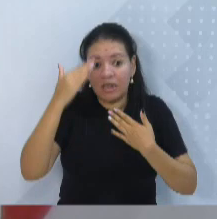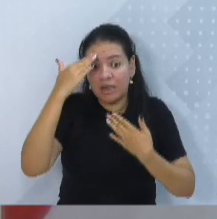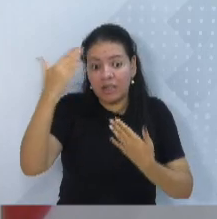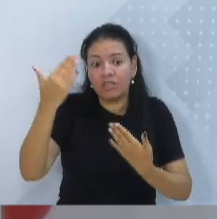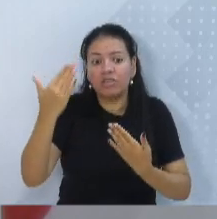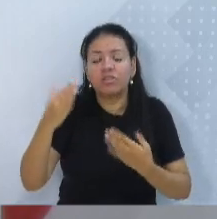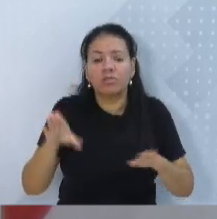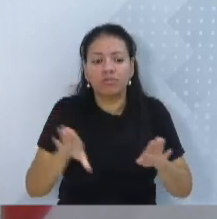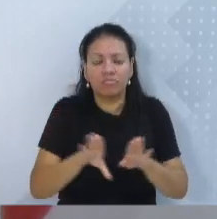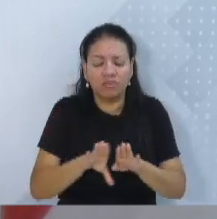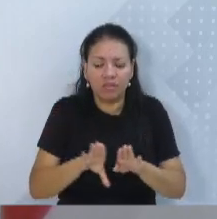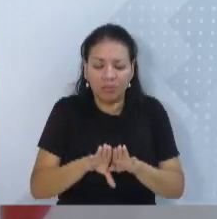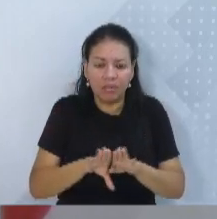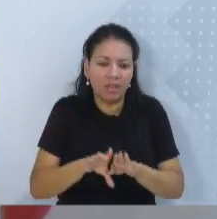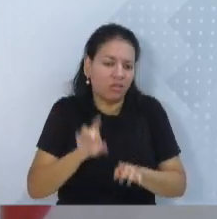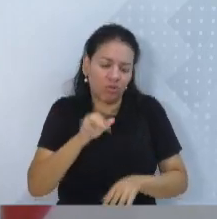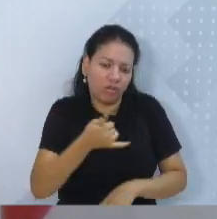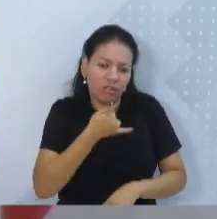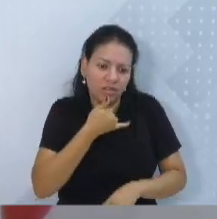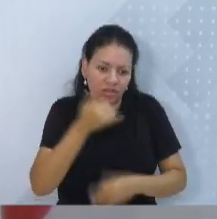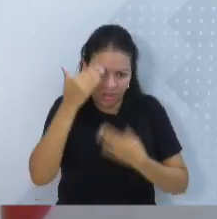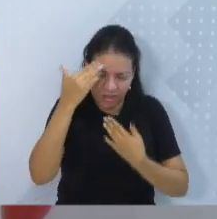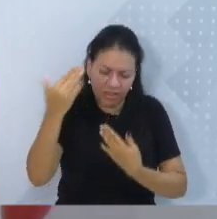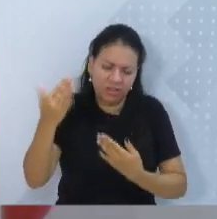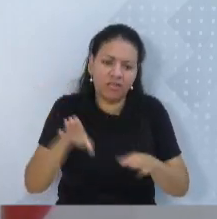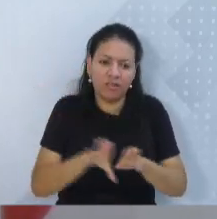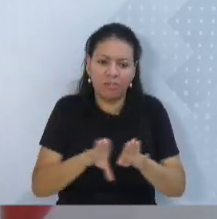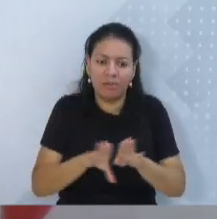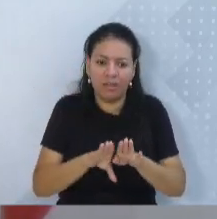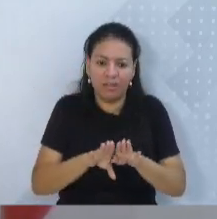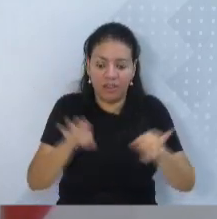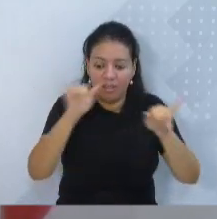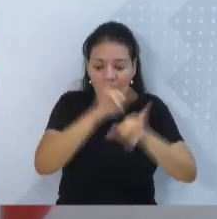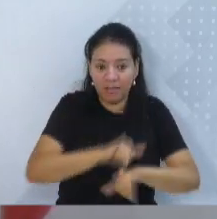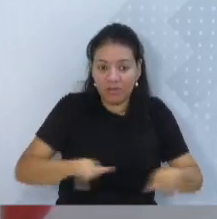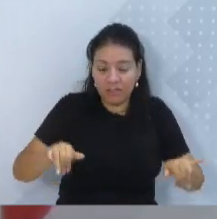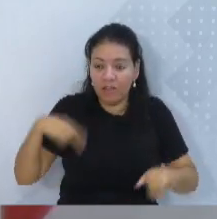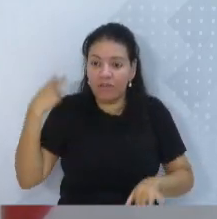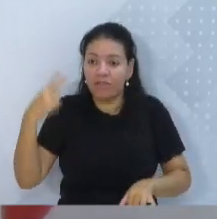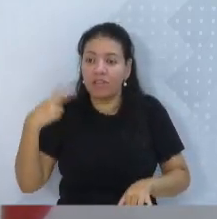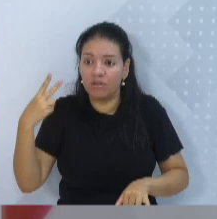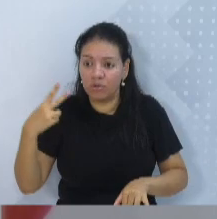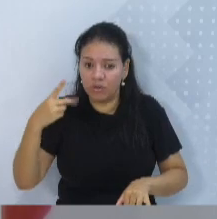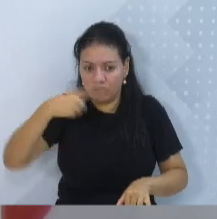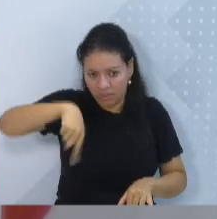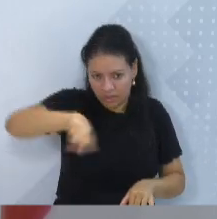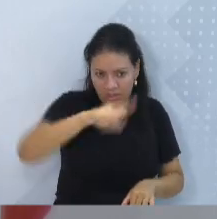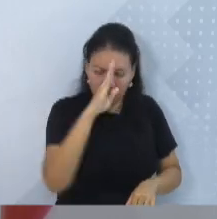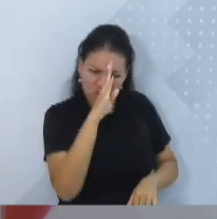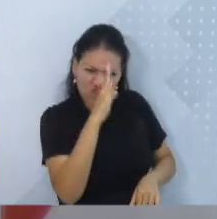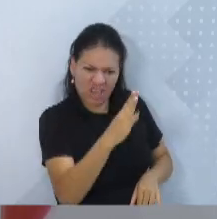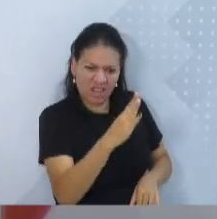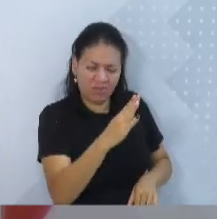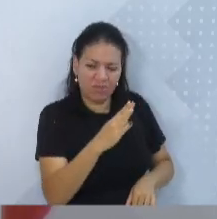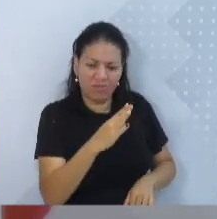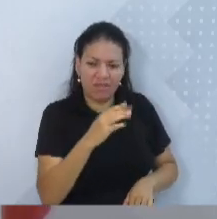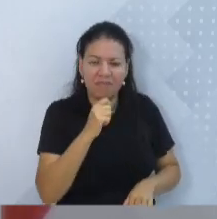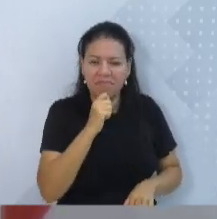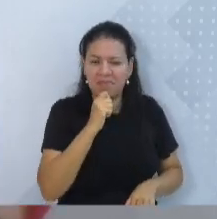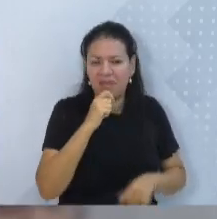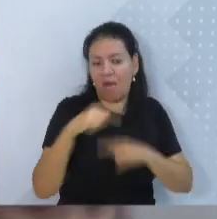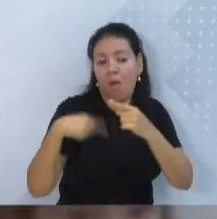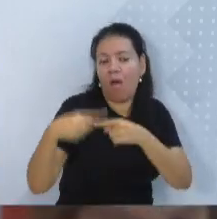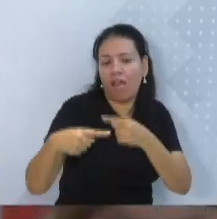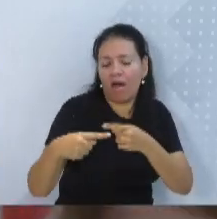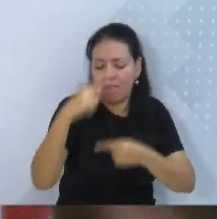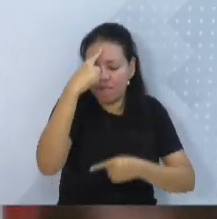Nossa não só de tristeza e eu queria deixar um recado para os vereadores aqui um recado bem direto Sem Rodeios né que